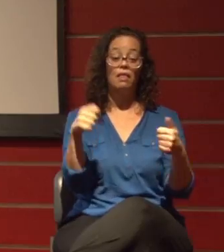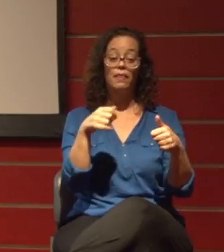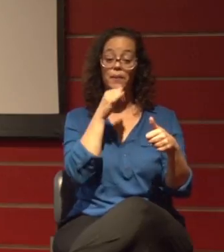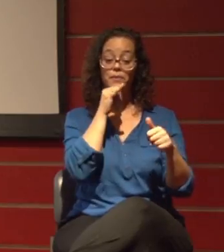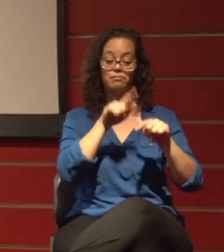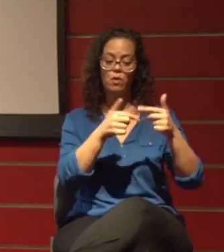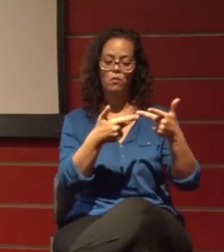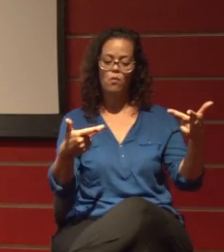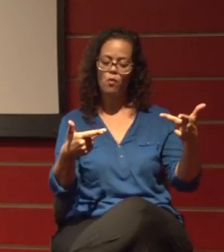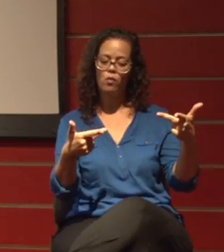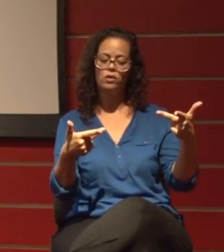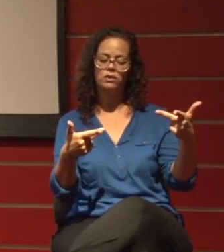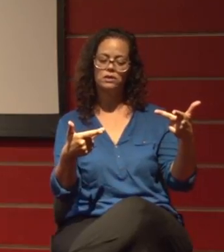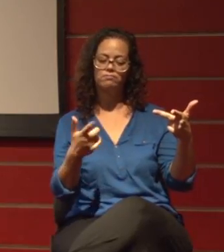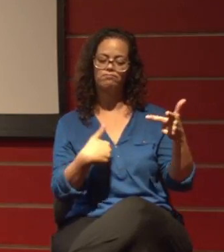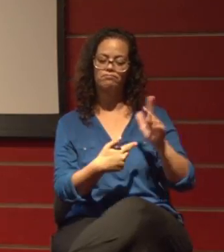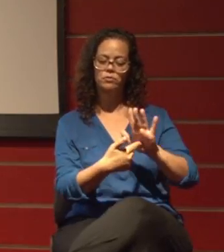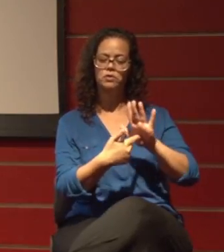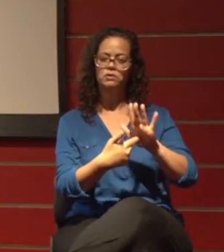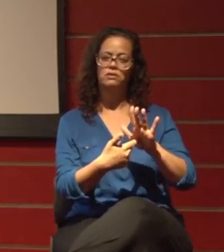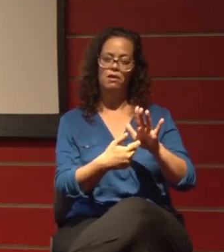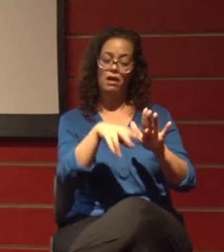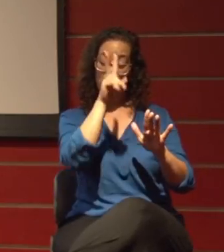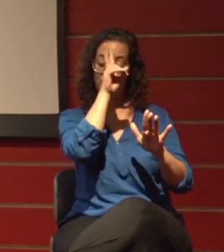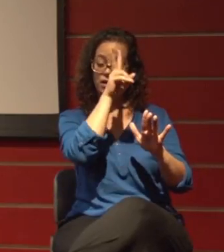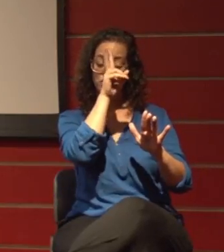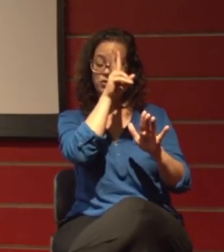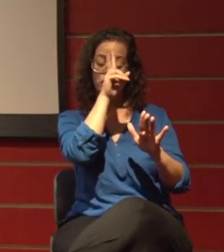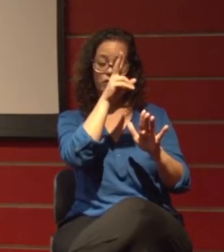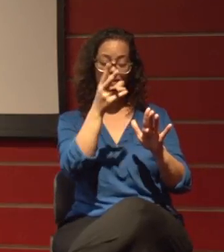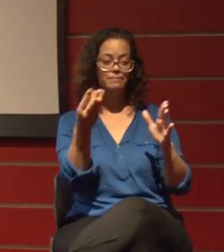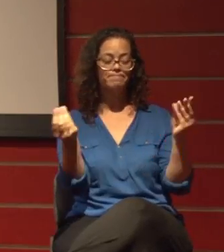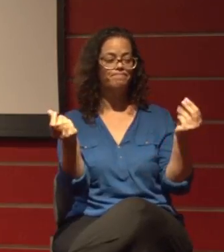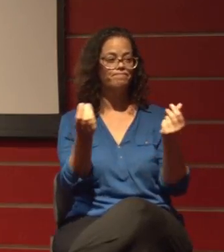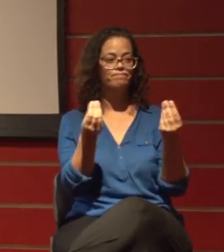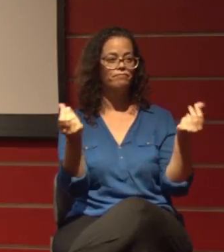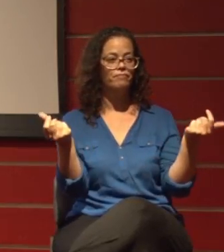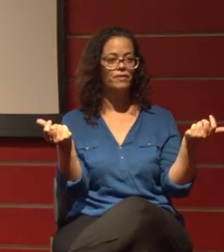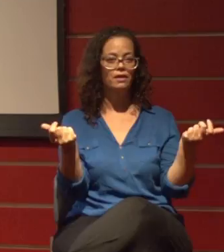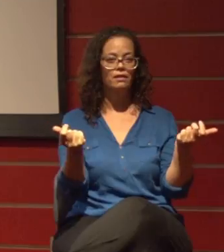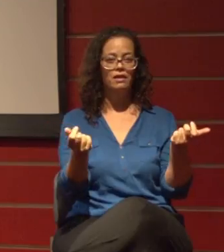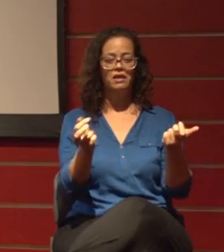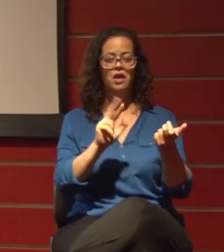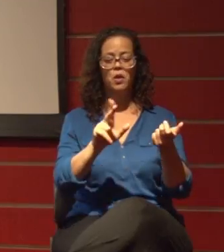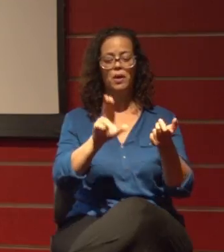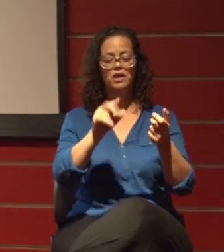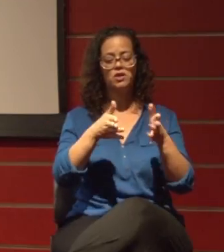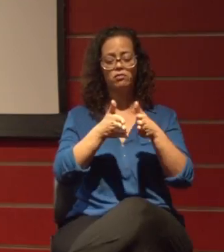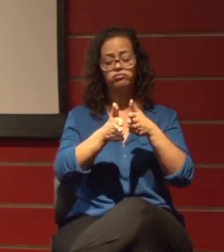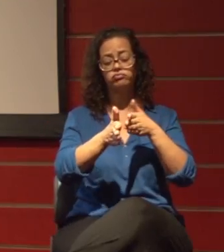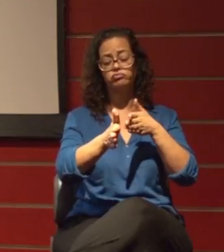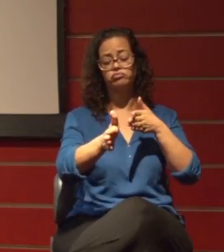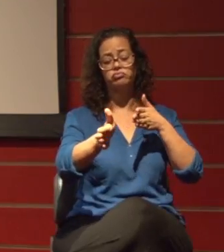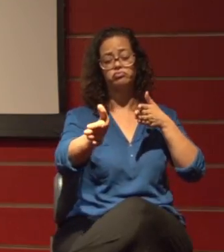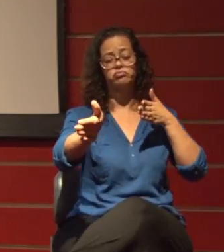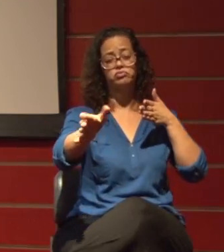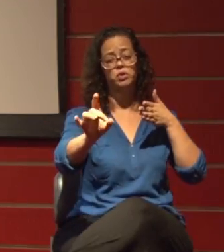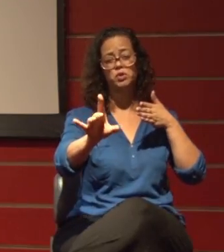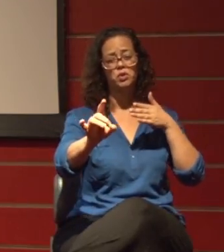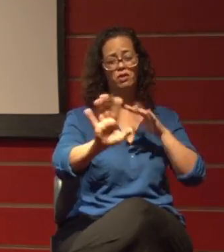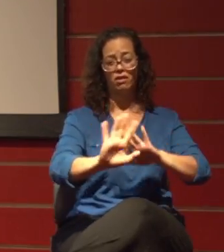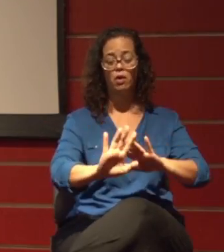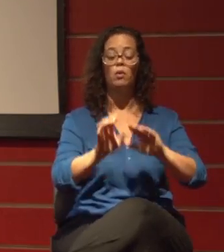elementos eh não que que a história não seja eh só linear né Você pode ter algo do